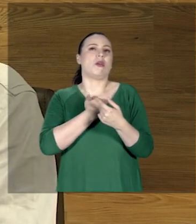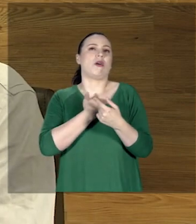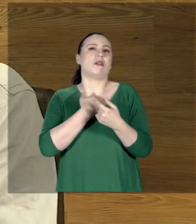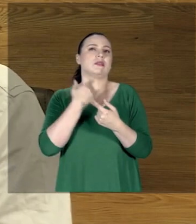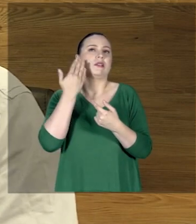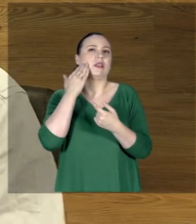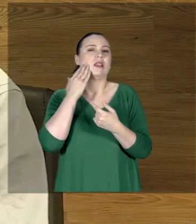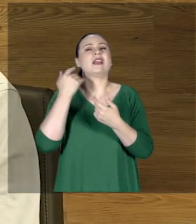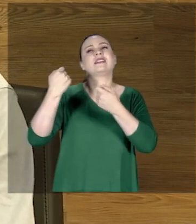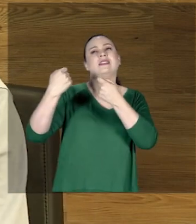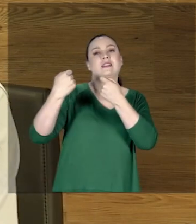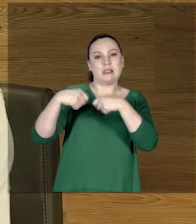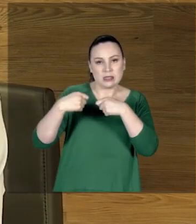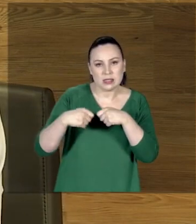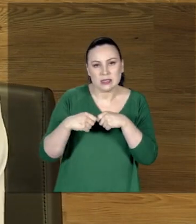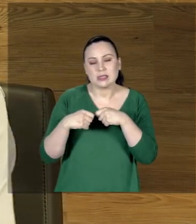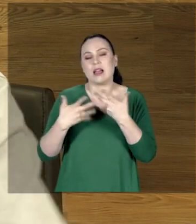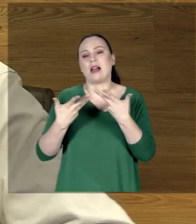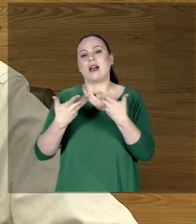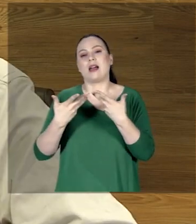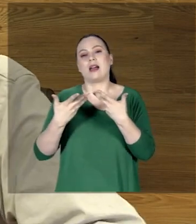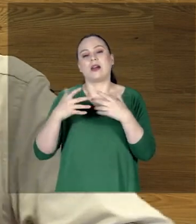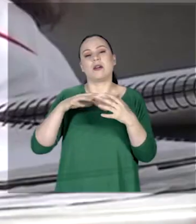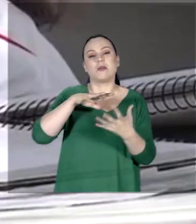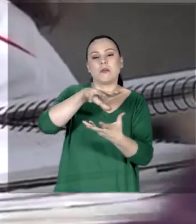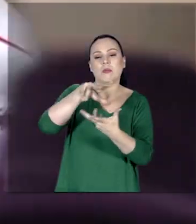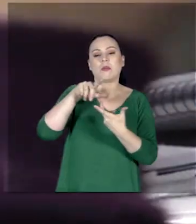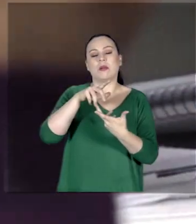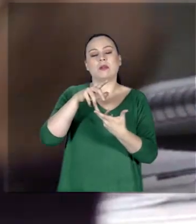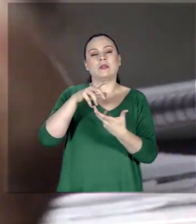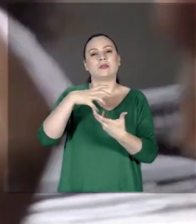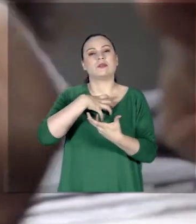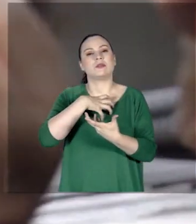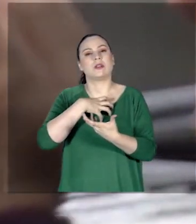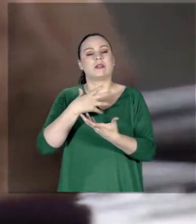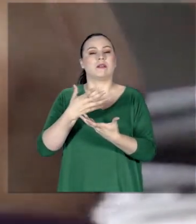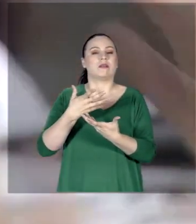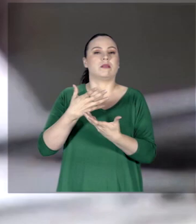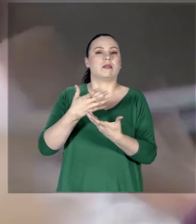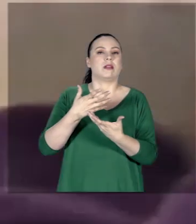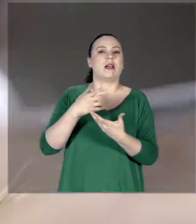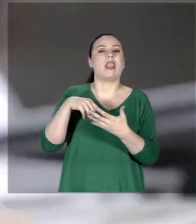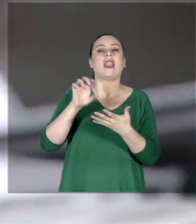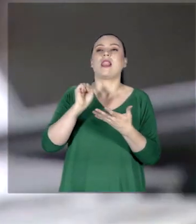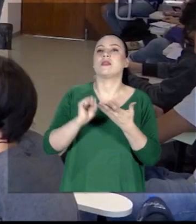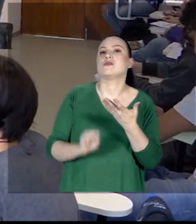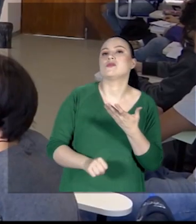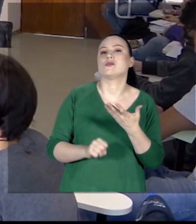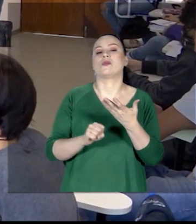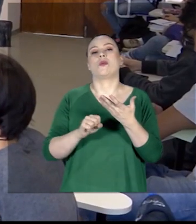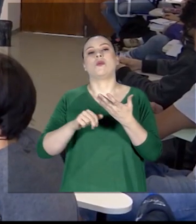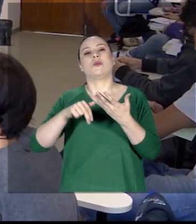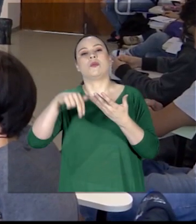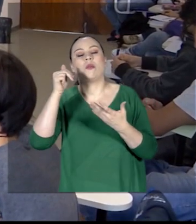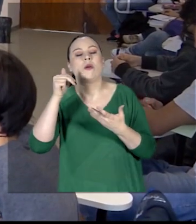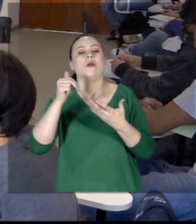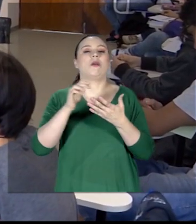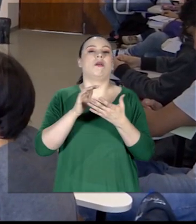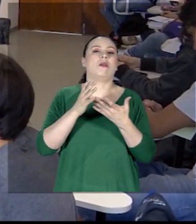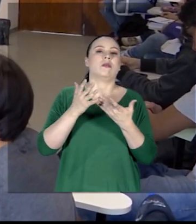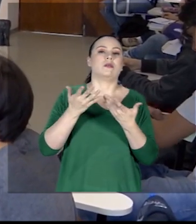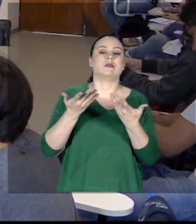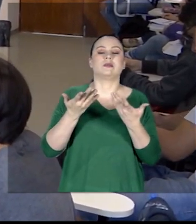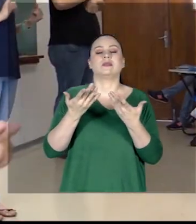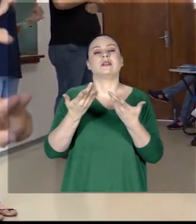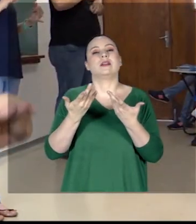entende que é necessário para o estudante surdo que está no Ceará, que está, sei lá, no Mato Grosso do Sul, no